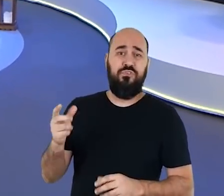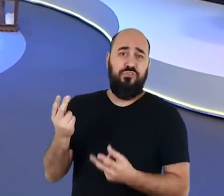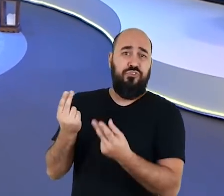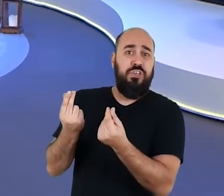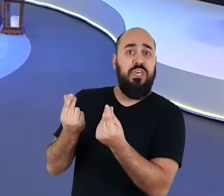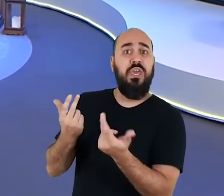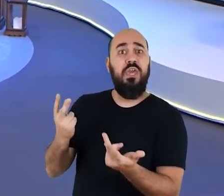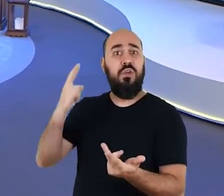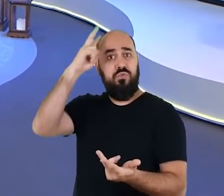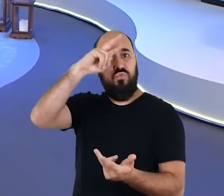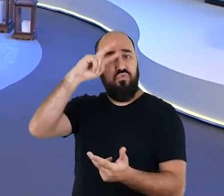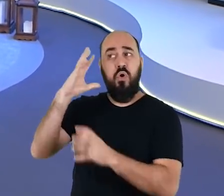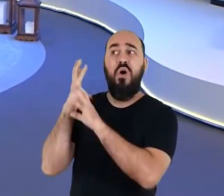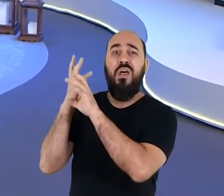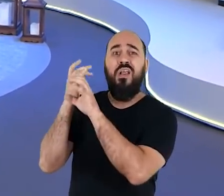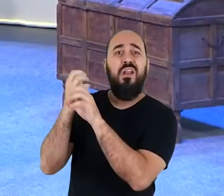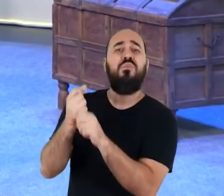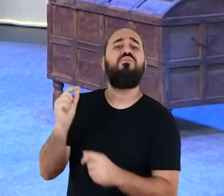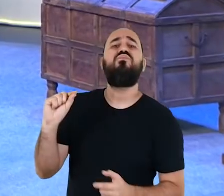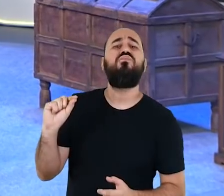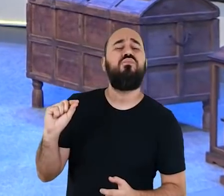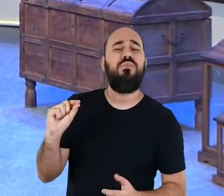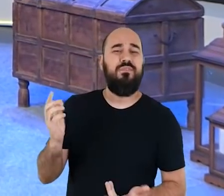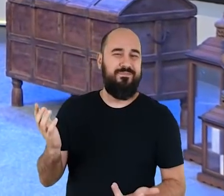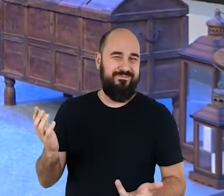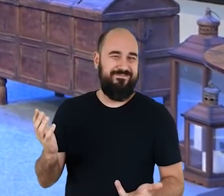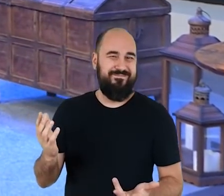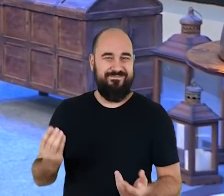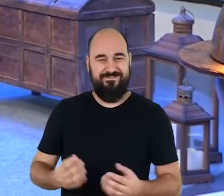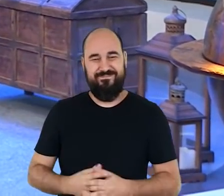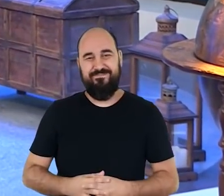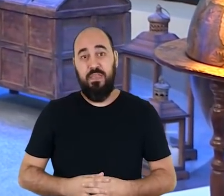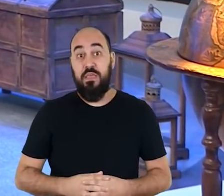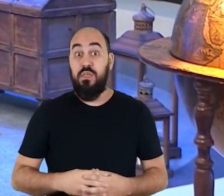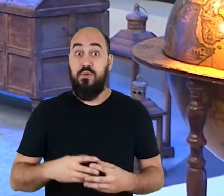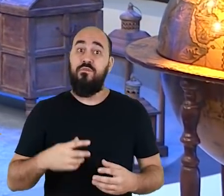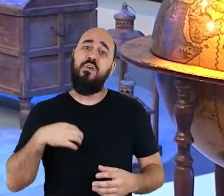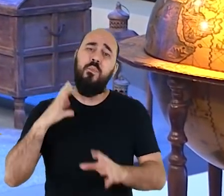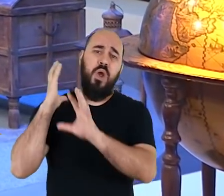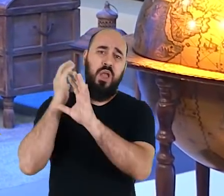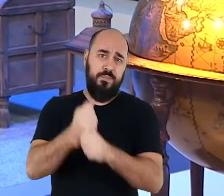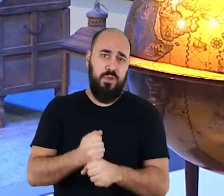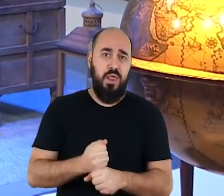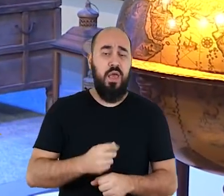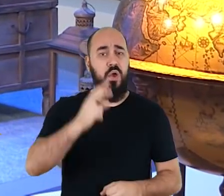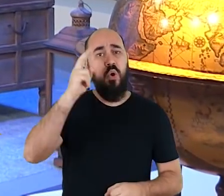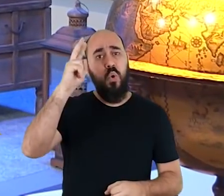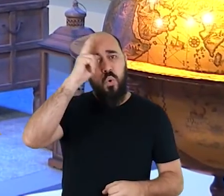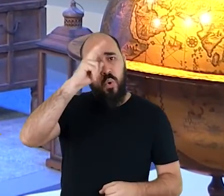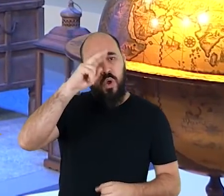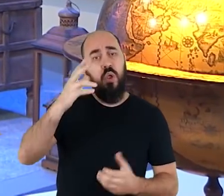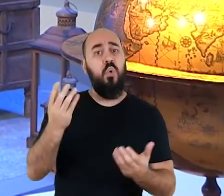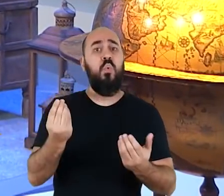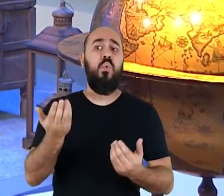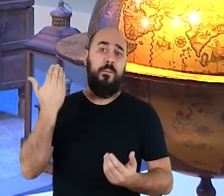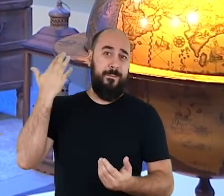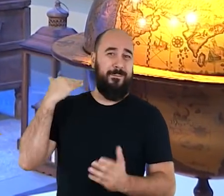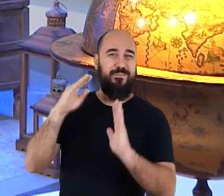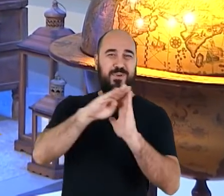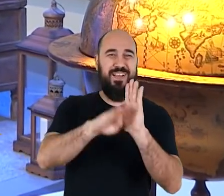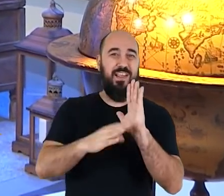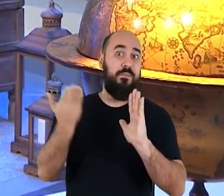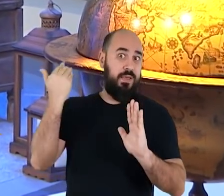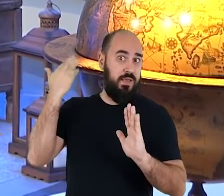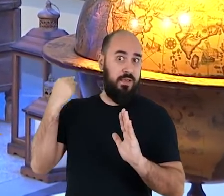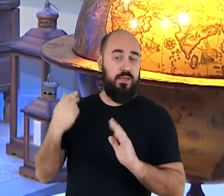curiosa história do dinheiro. Em primeiro lugar, vamos recapitular que nós já vimos até aqui. Eu falei com vocês que a moeda não existia nos